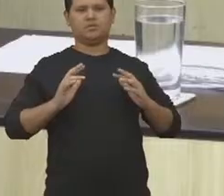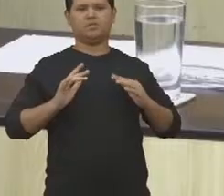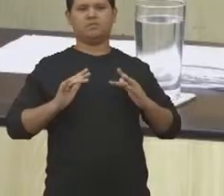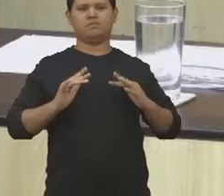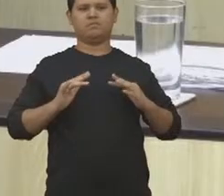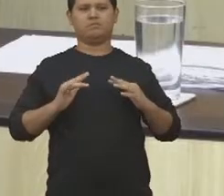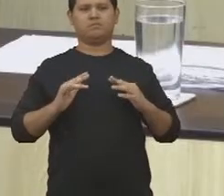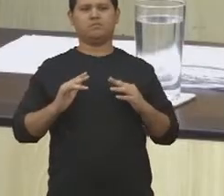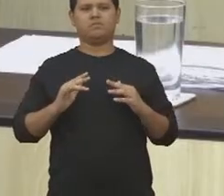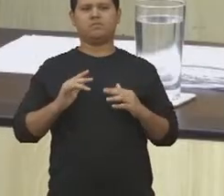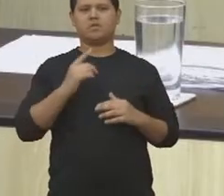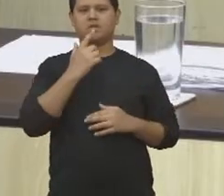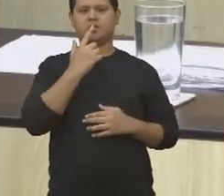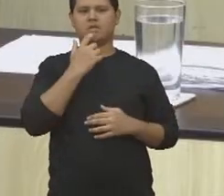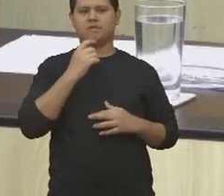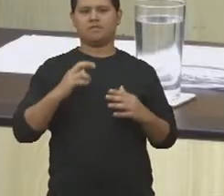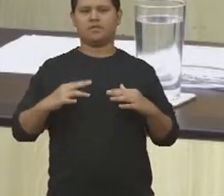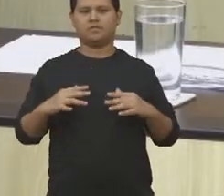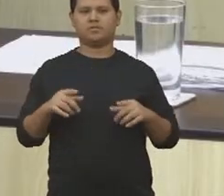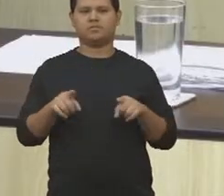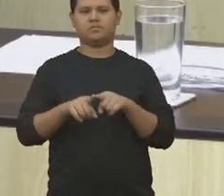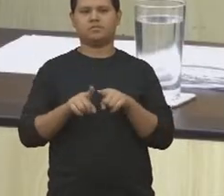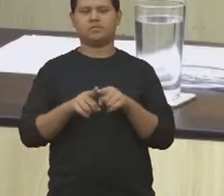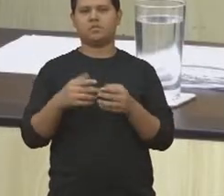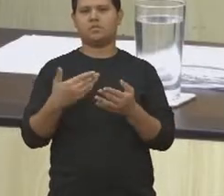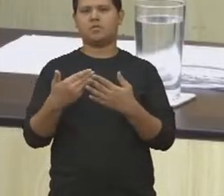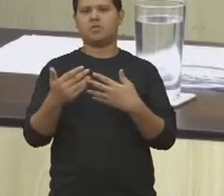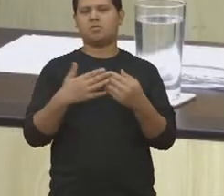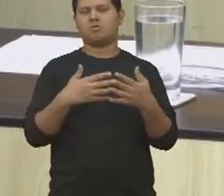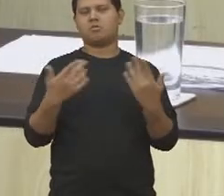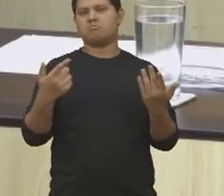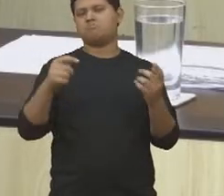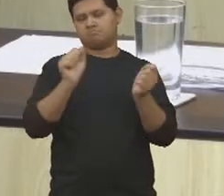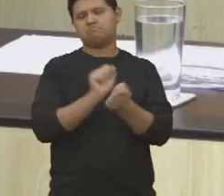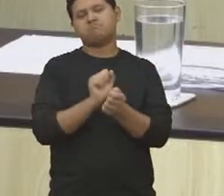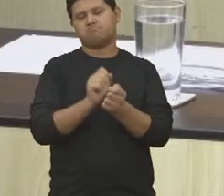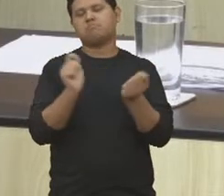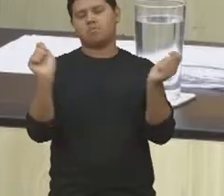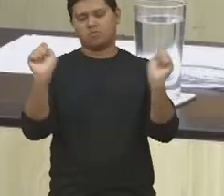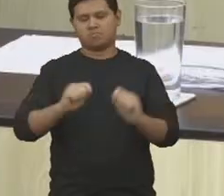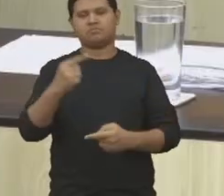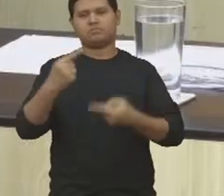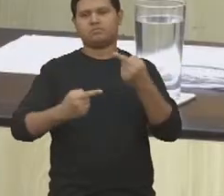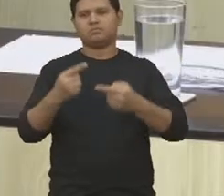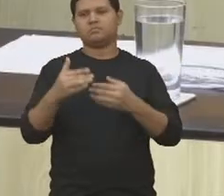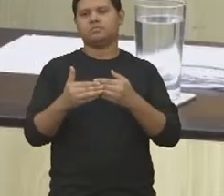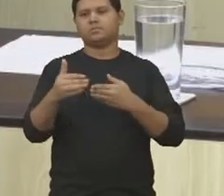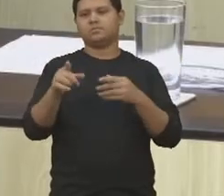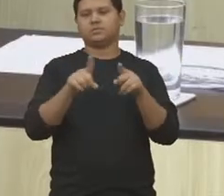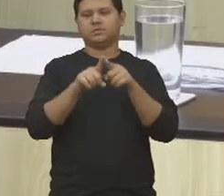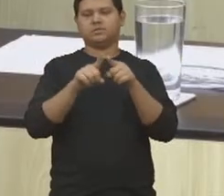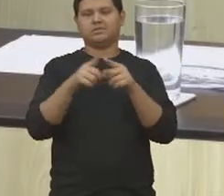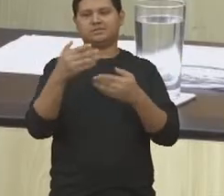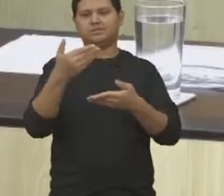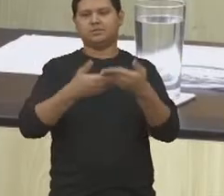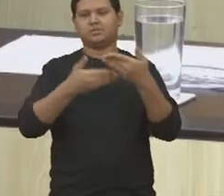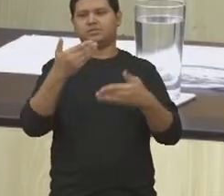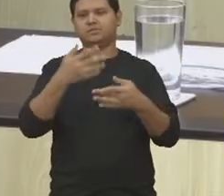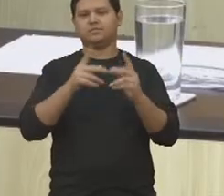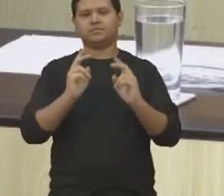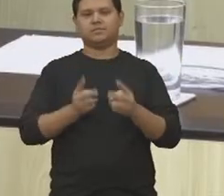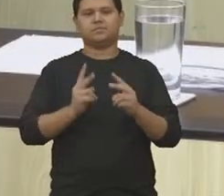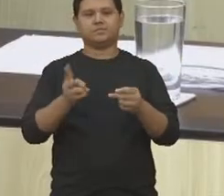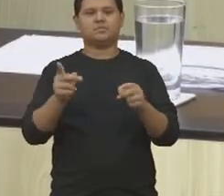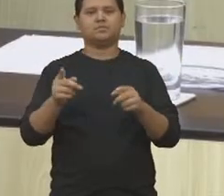de fato, as contas serem fechadas, né? Mas a gente espera que a gente consiga discutir isso sempre mais, né? Talvez tarifas